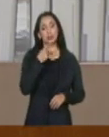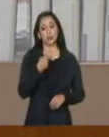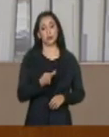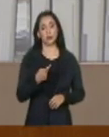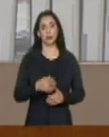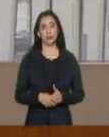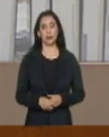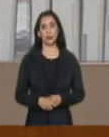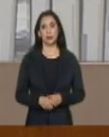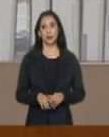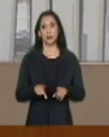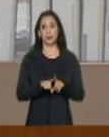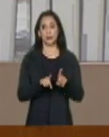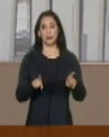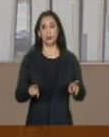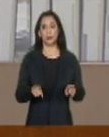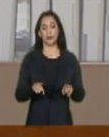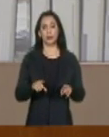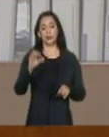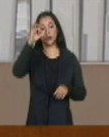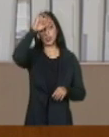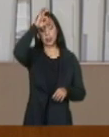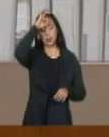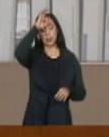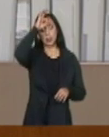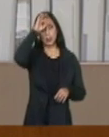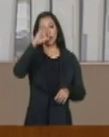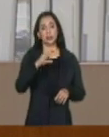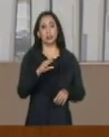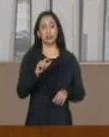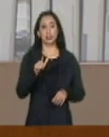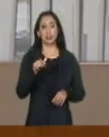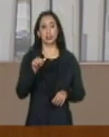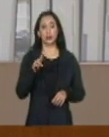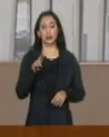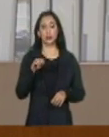A presunção de inocência é uma cláusula pétrea.